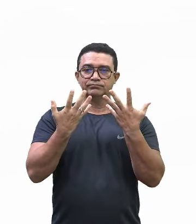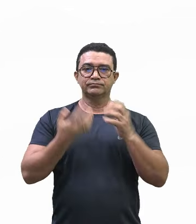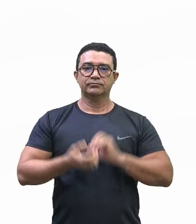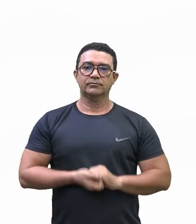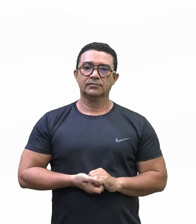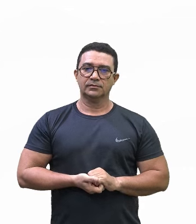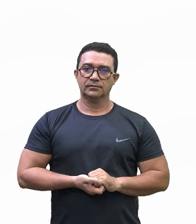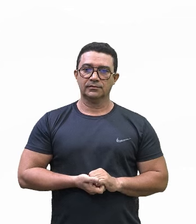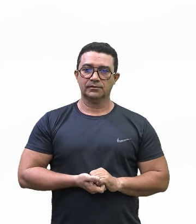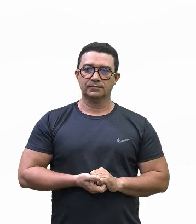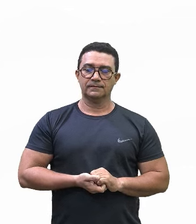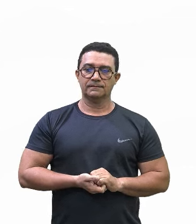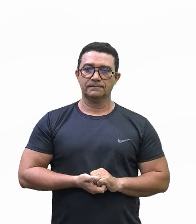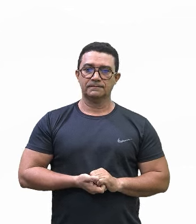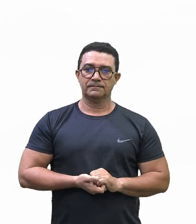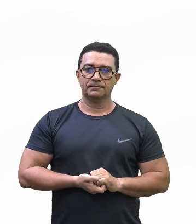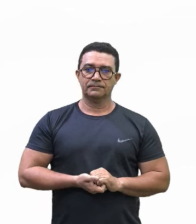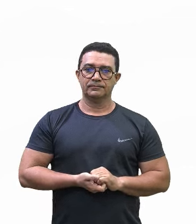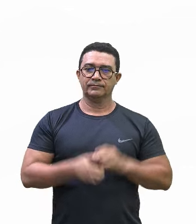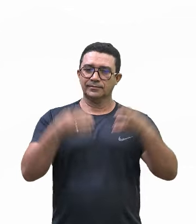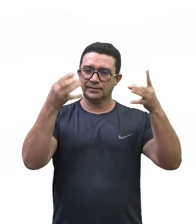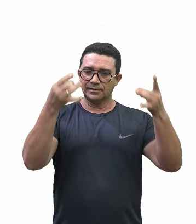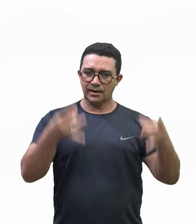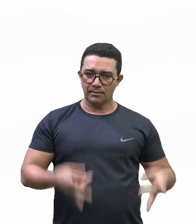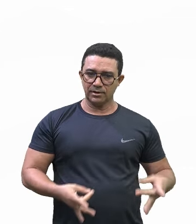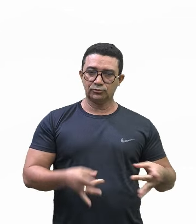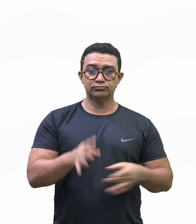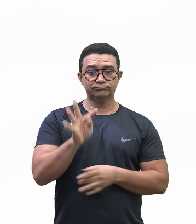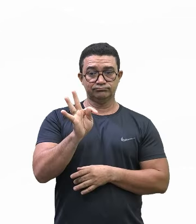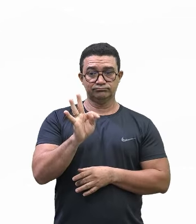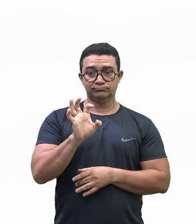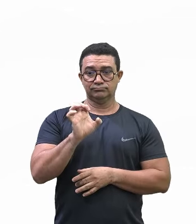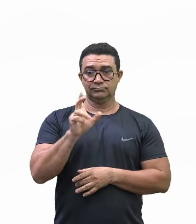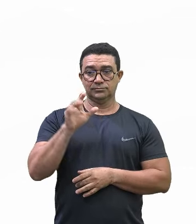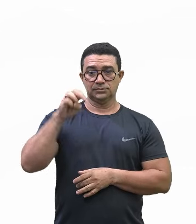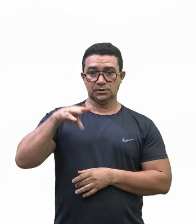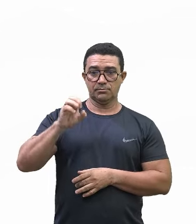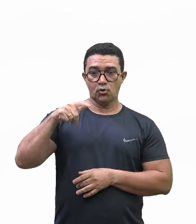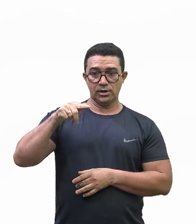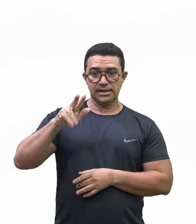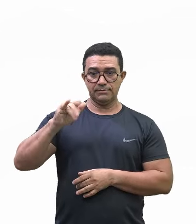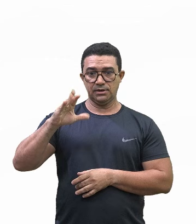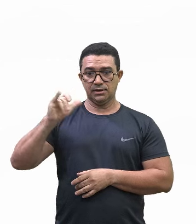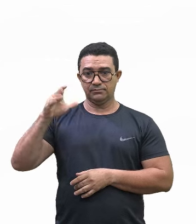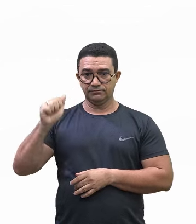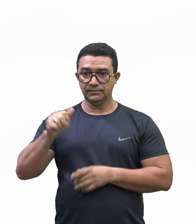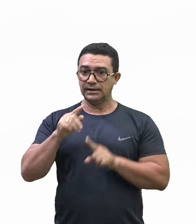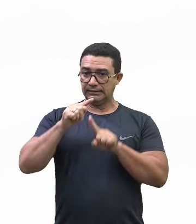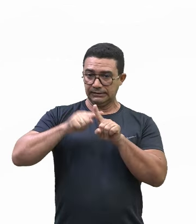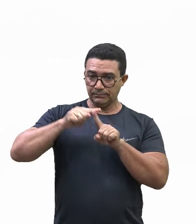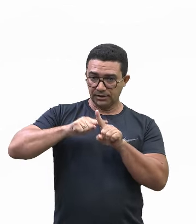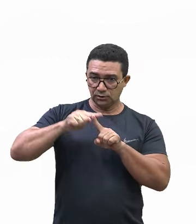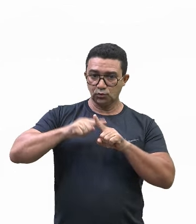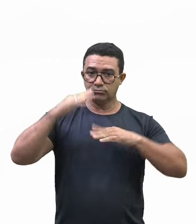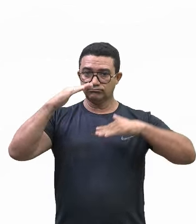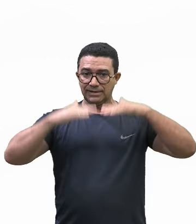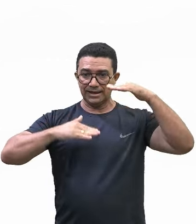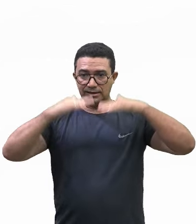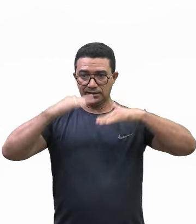global e termoquímica. No detalhamento, nós temos termoquímica,